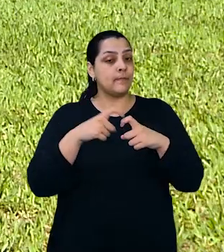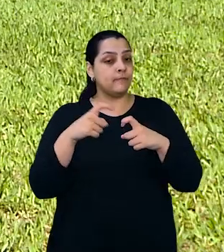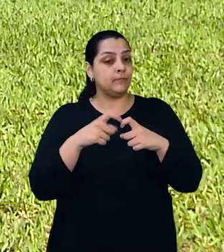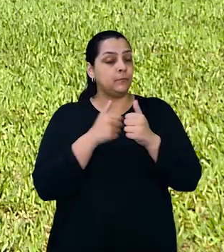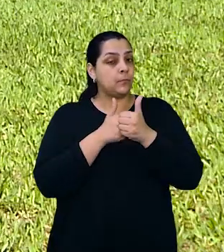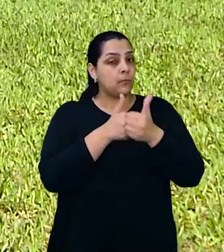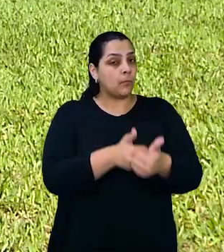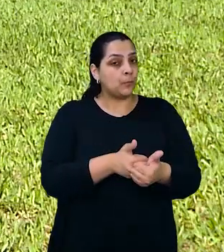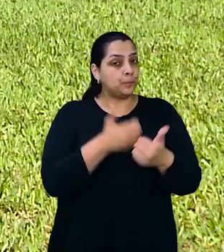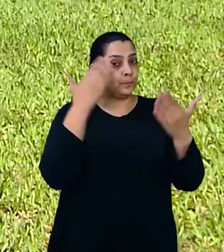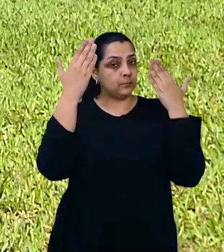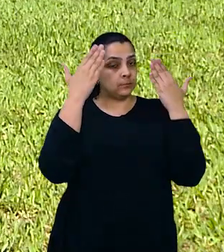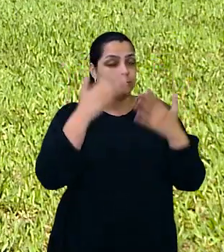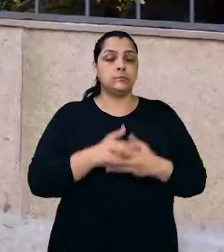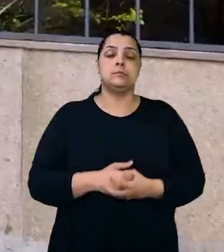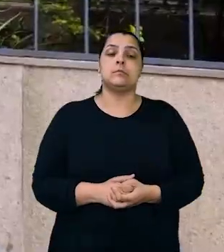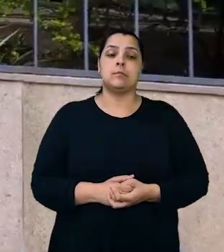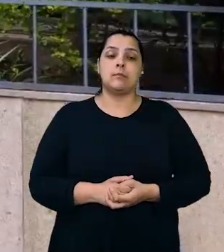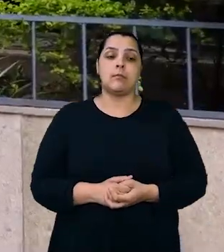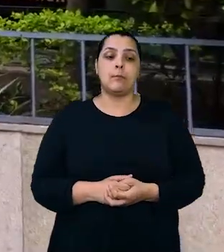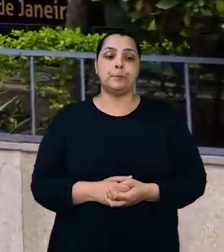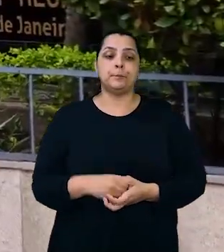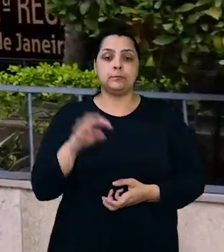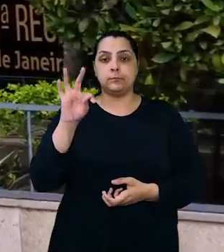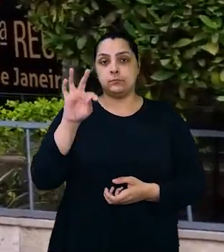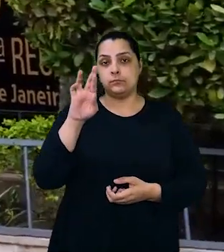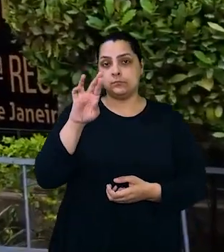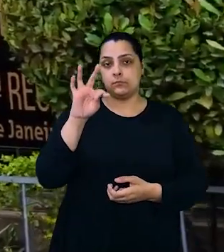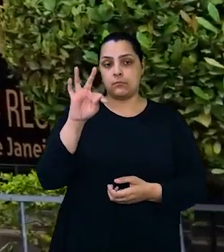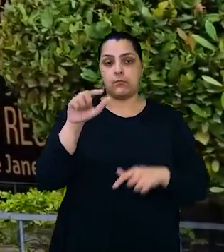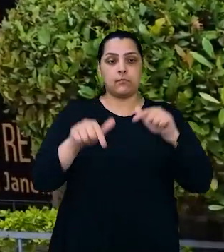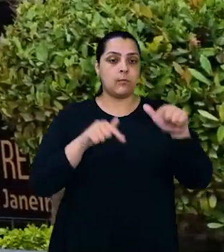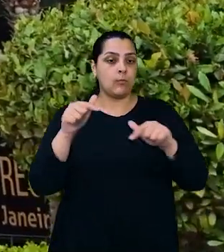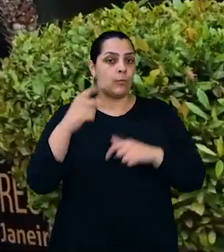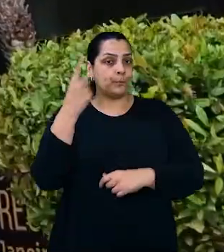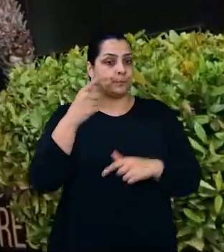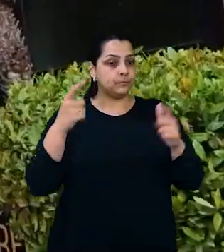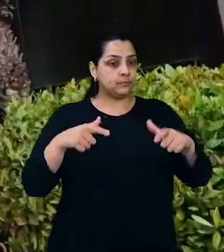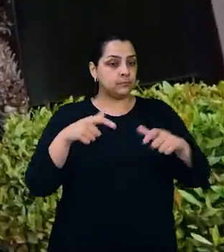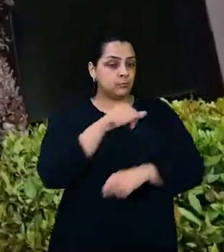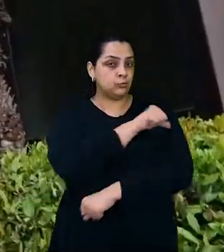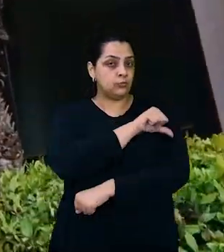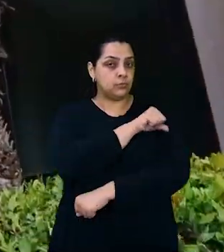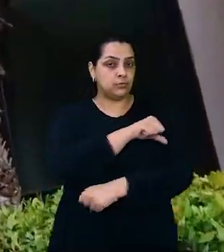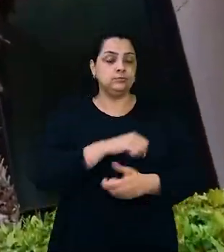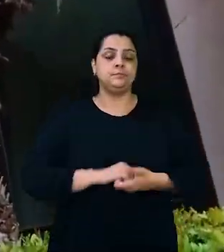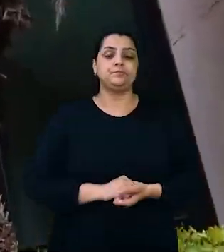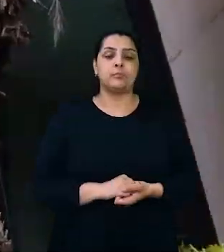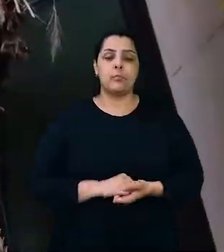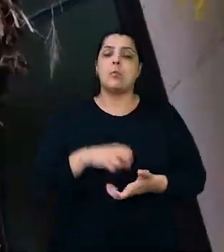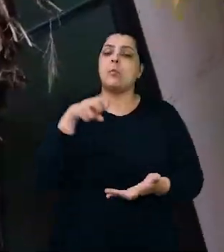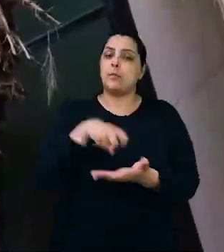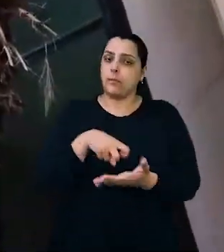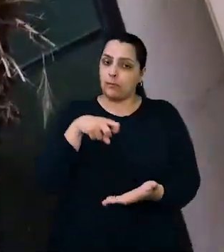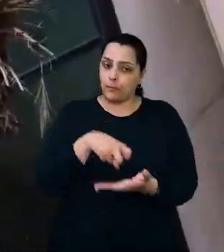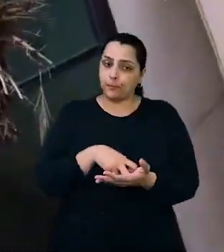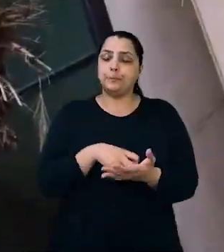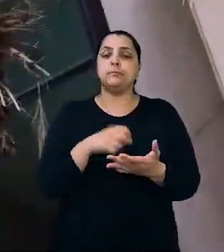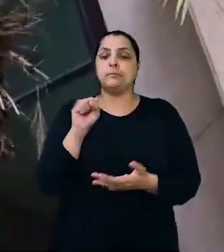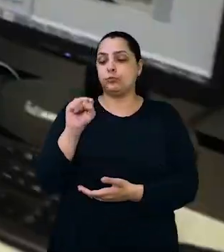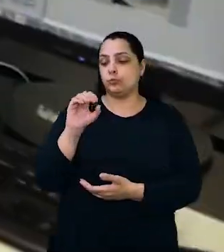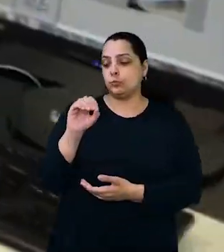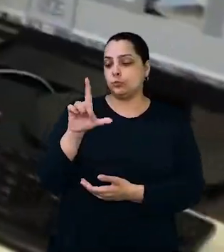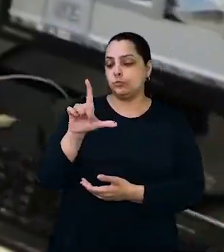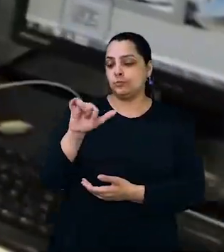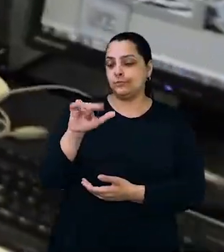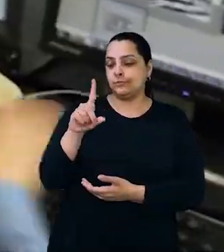e acompanhamento psicológico. O Tribunal Regional do Trabalho da Primeira Região no Rio de Janeiro condenou